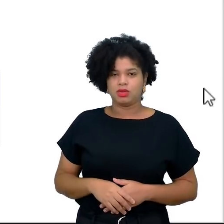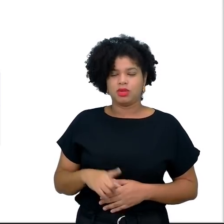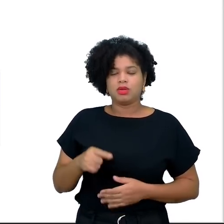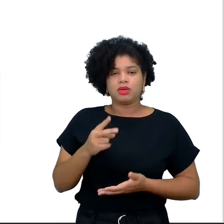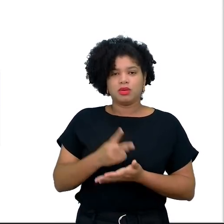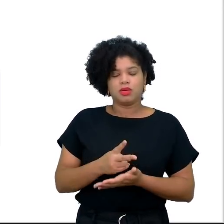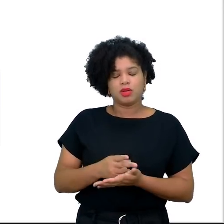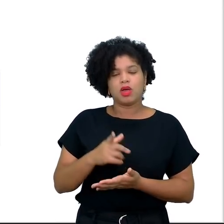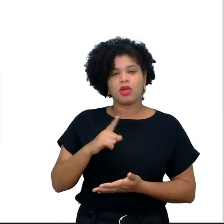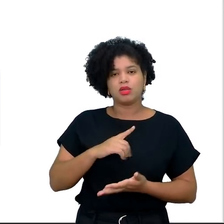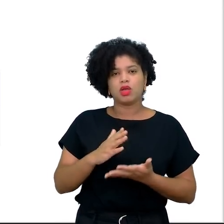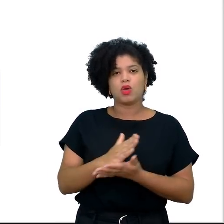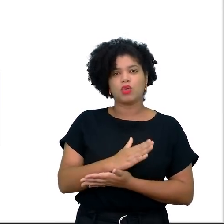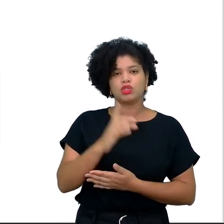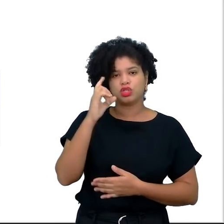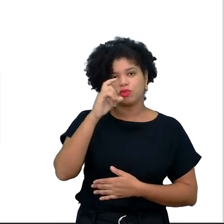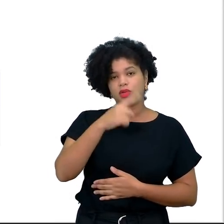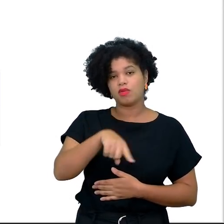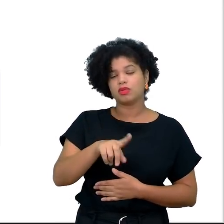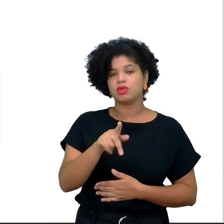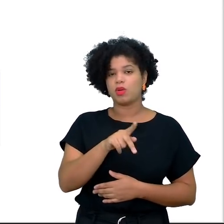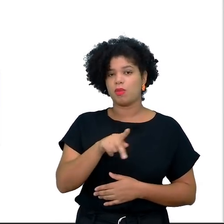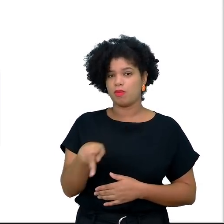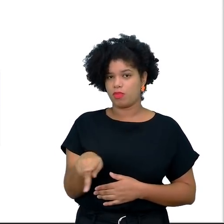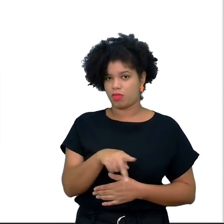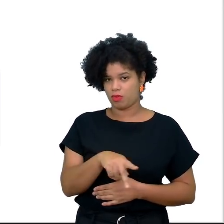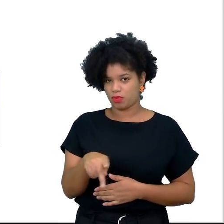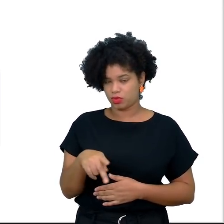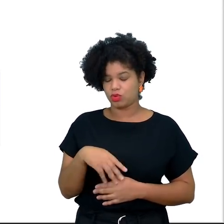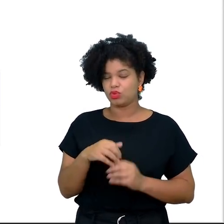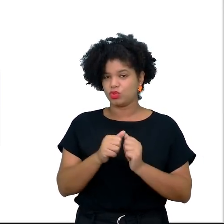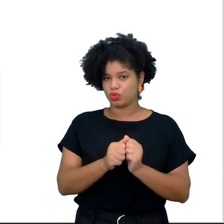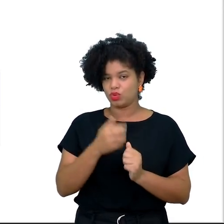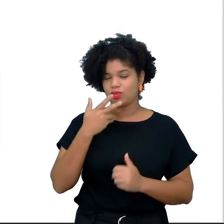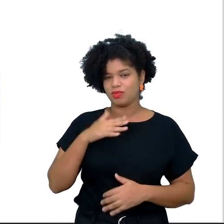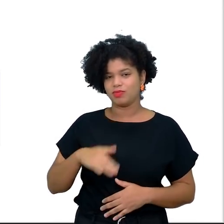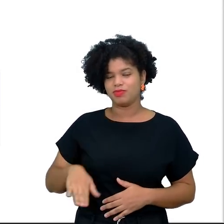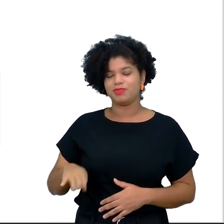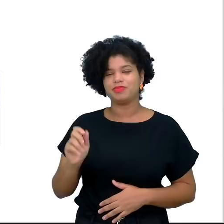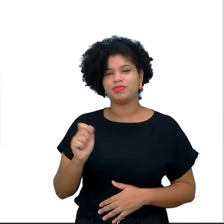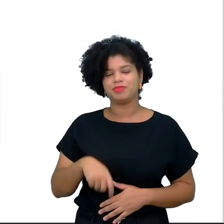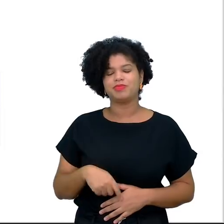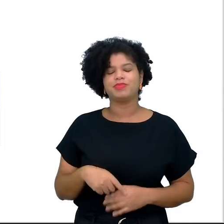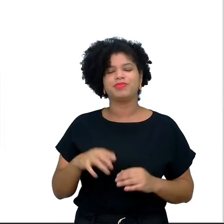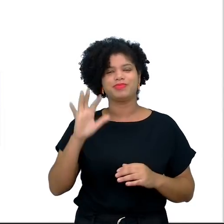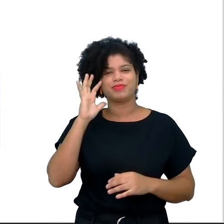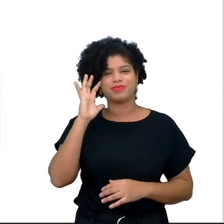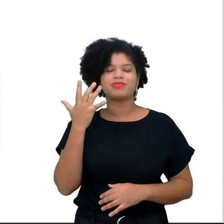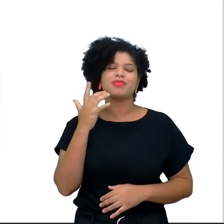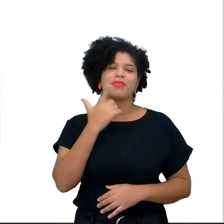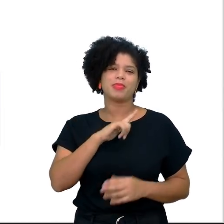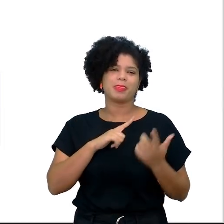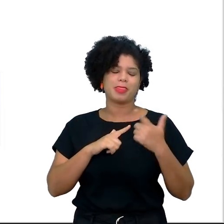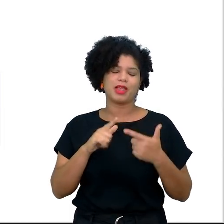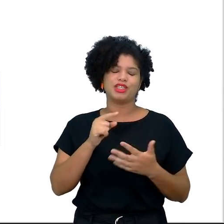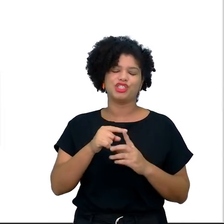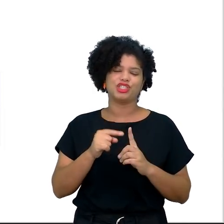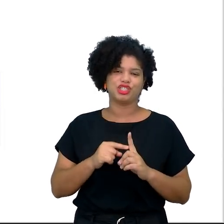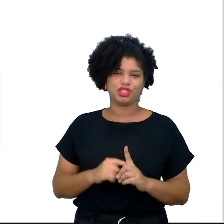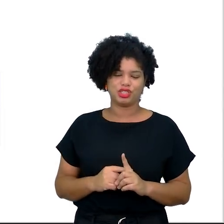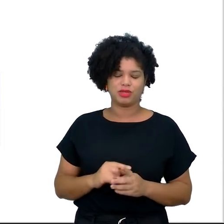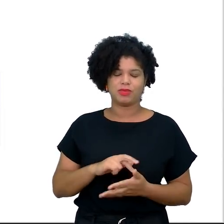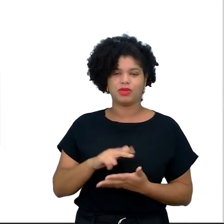tendo essas dificuldades, né, você, professor, que está aí com os meninos, você pode possibilitar para eles, né, outros tipos